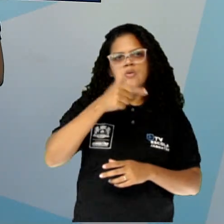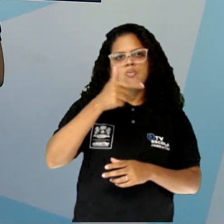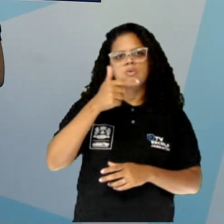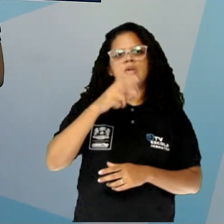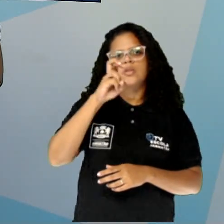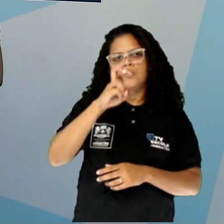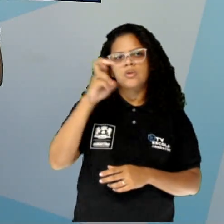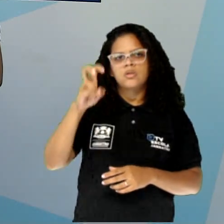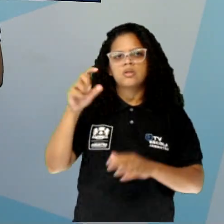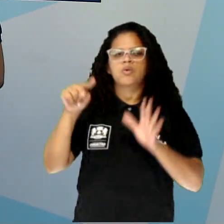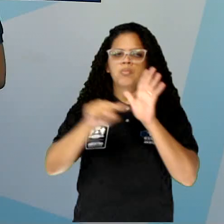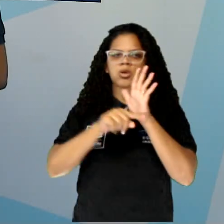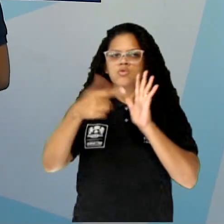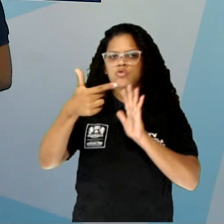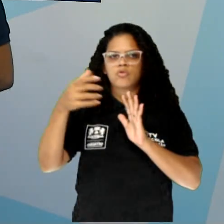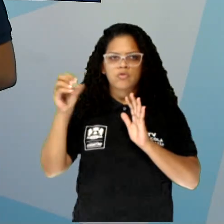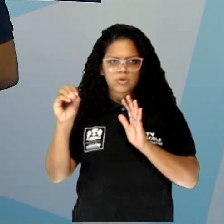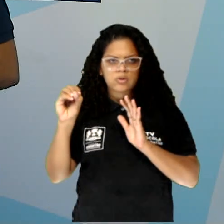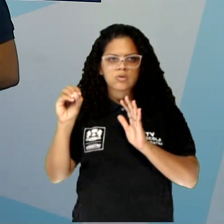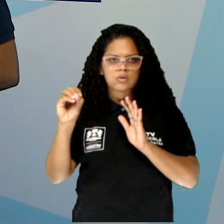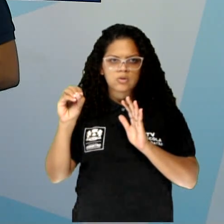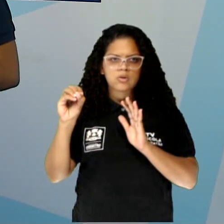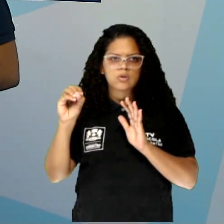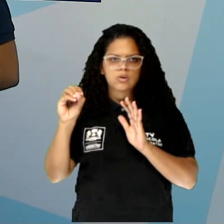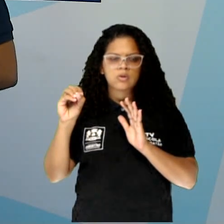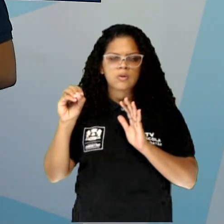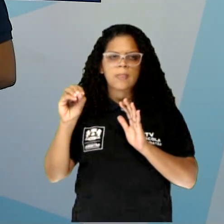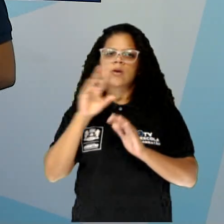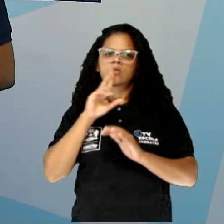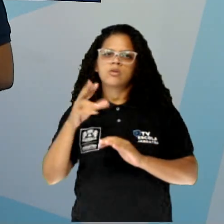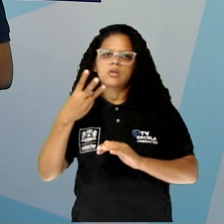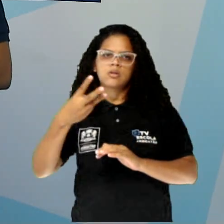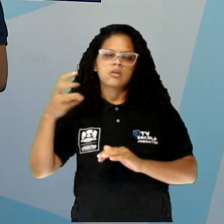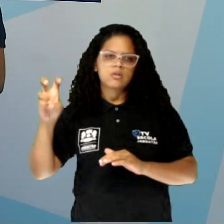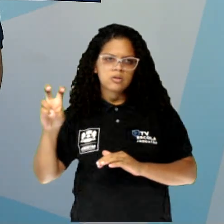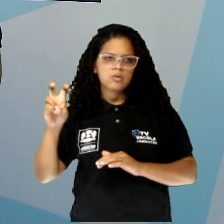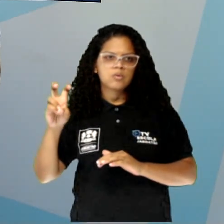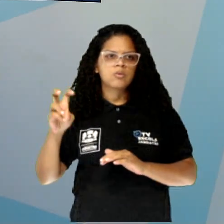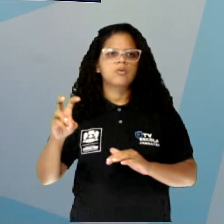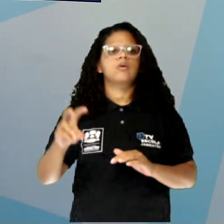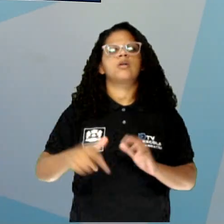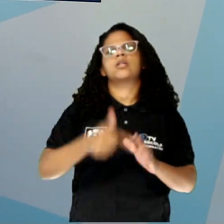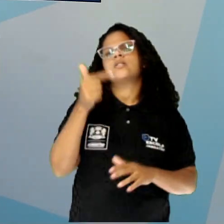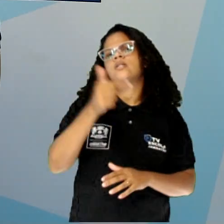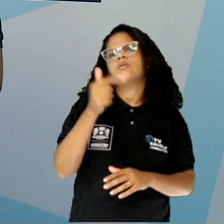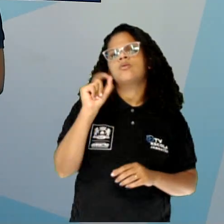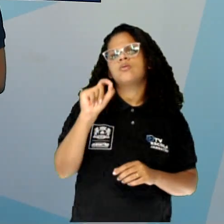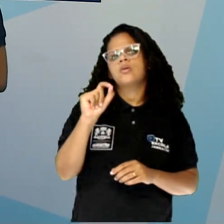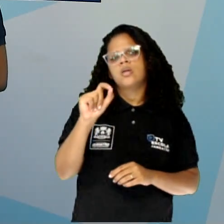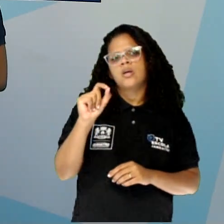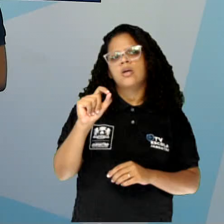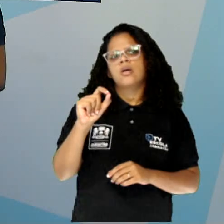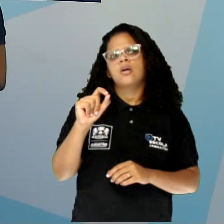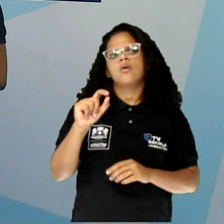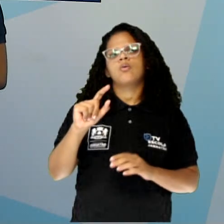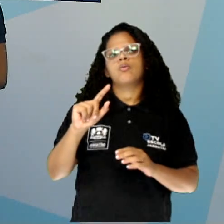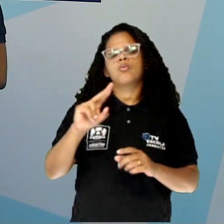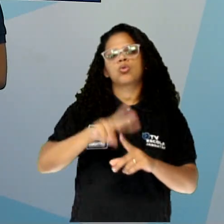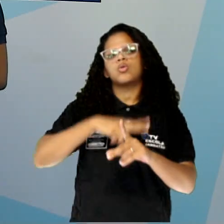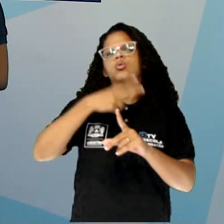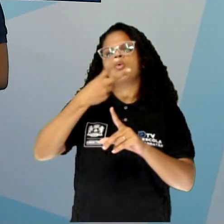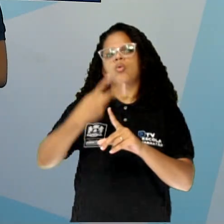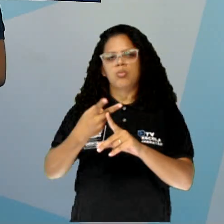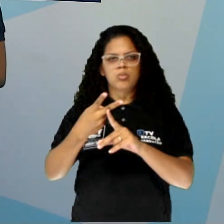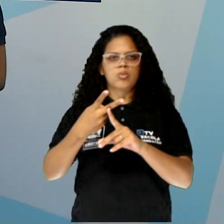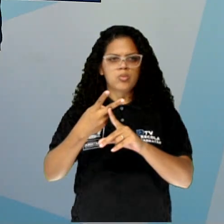20, que vai dar quanto? Vai dar 35. E na segunda, o dobro que ela teve na primeira,